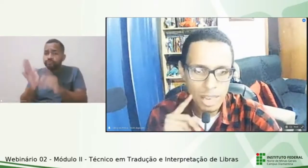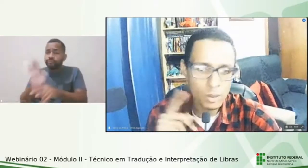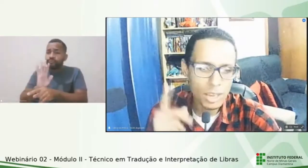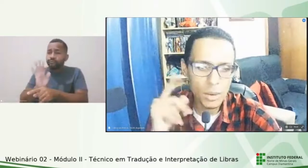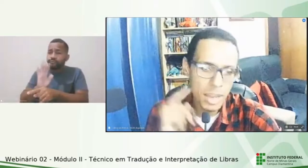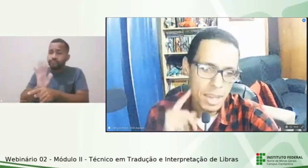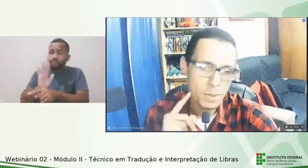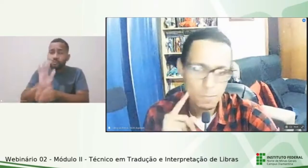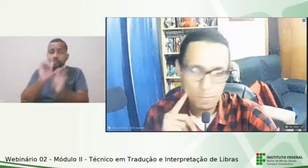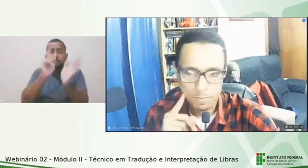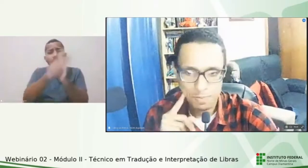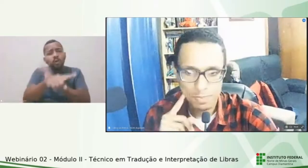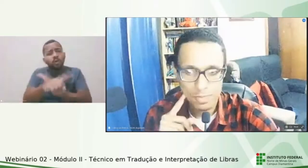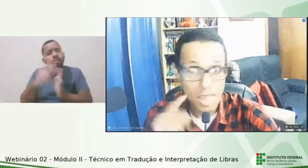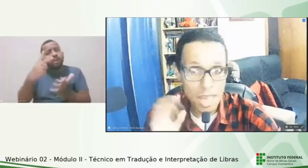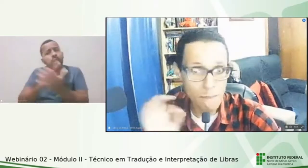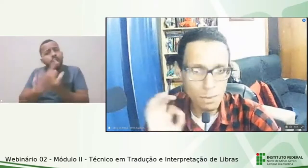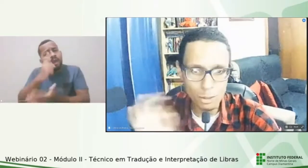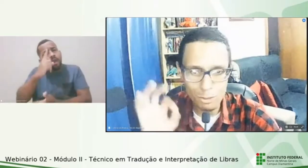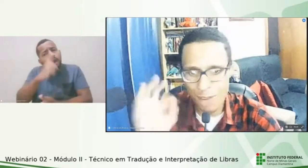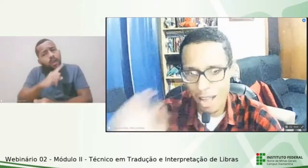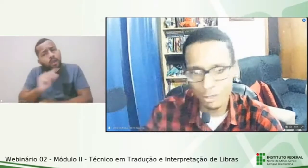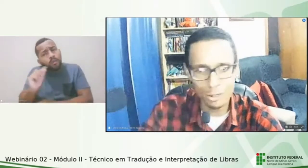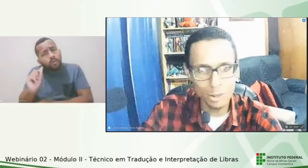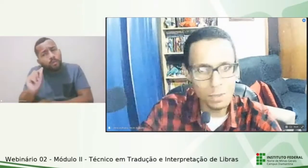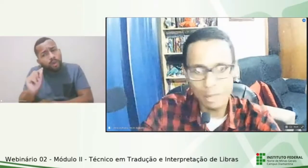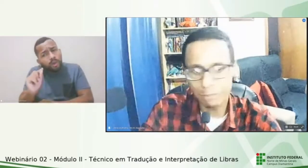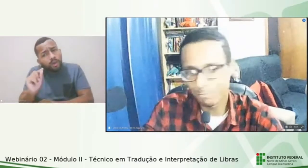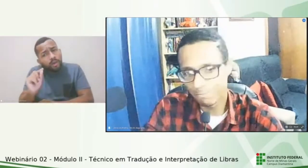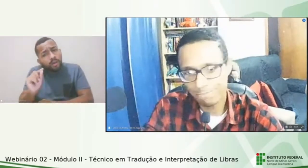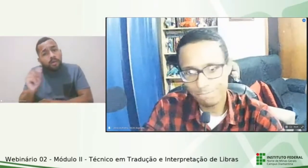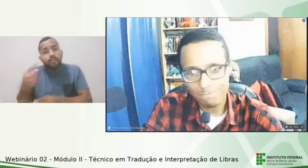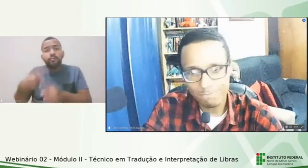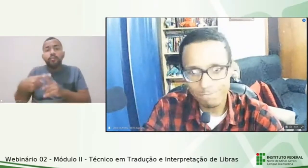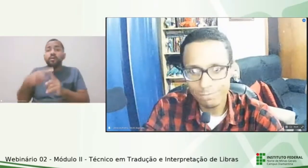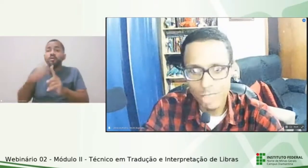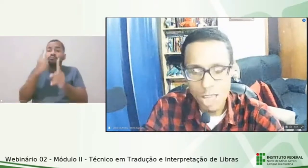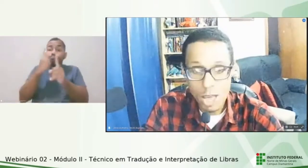Pergunta lá, o que que eu errei? É muito fácil descobrir.